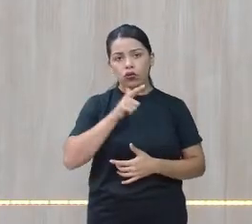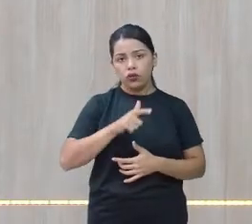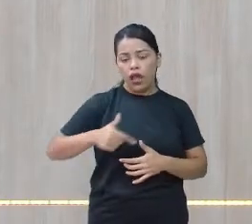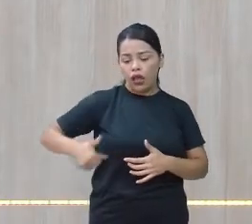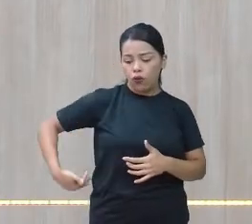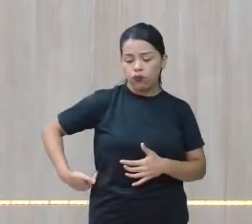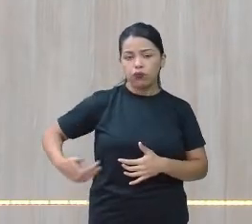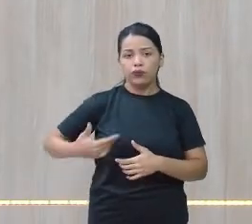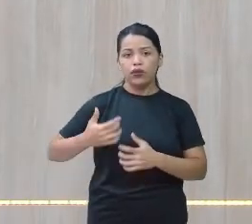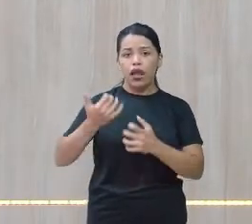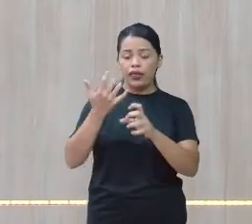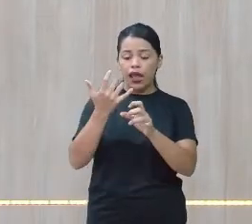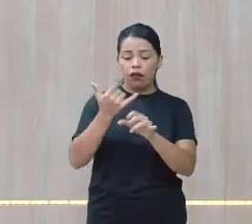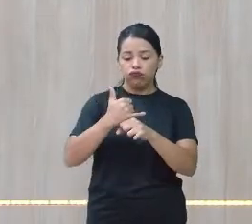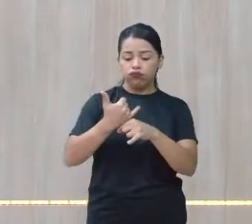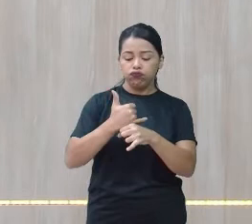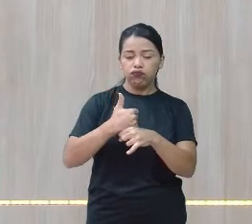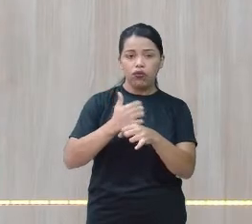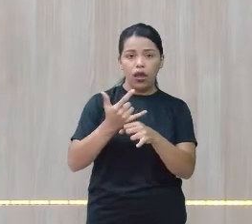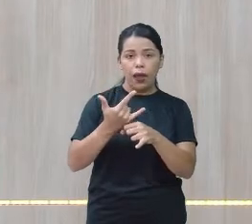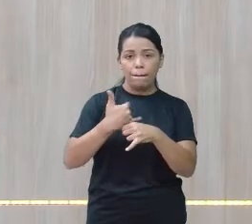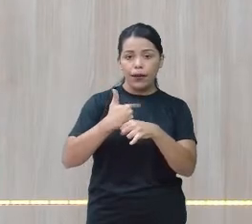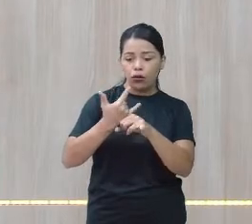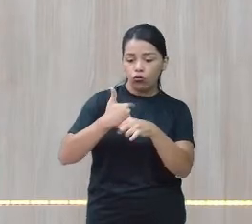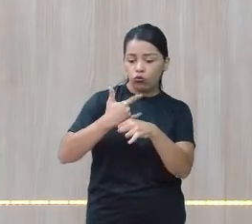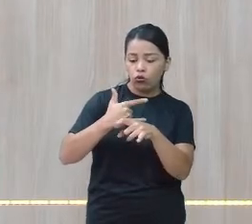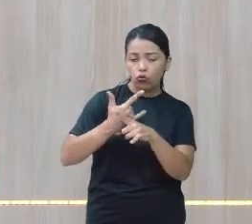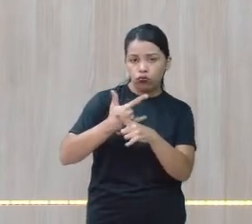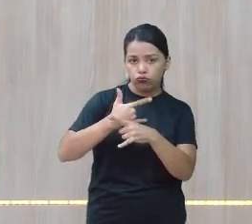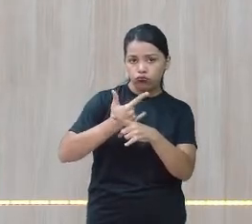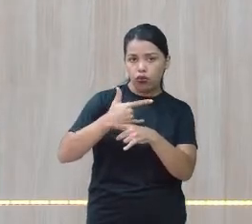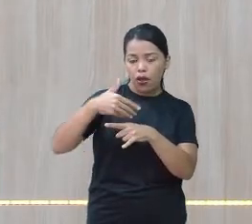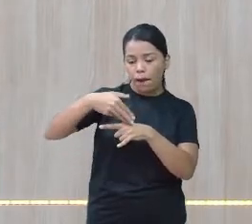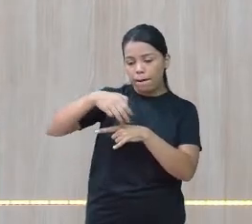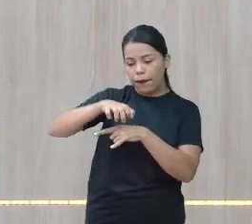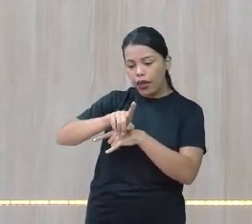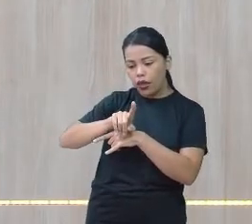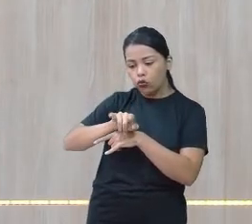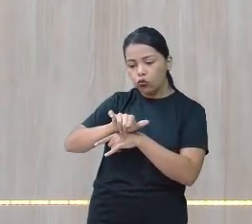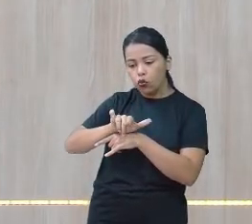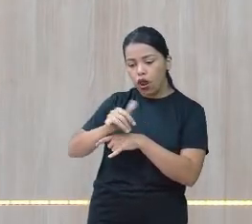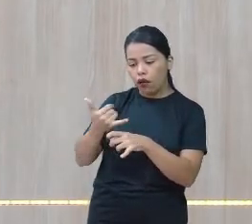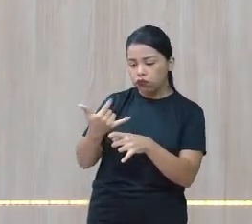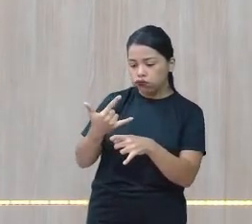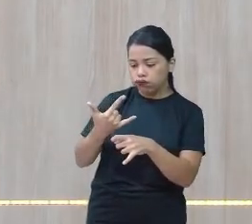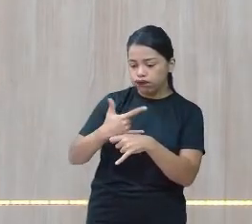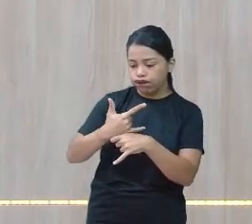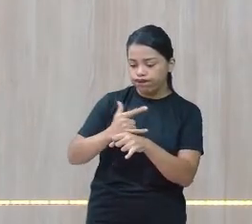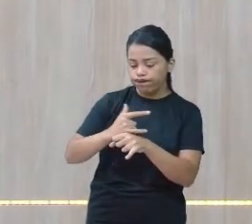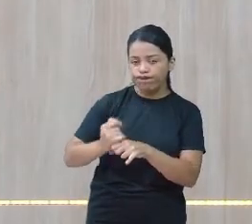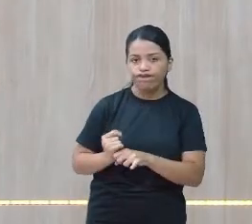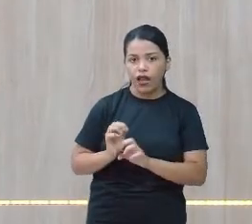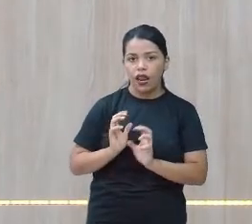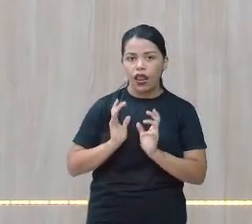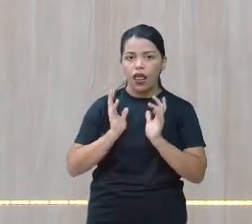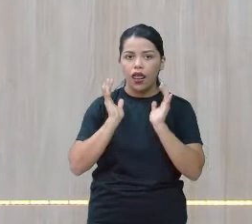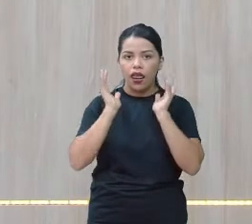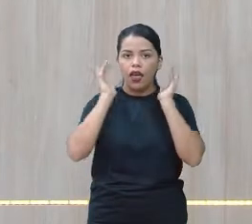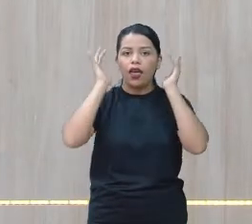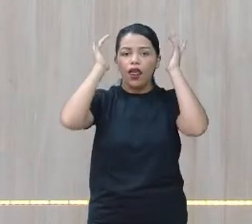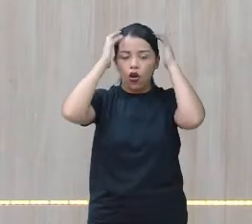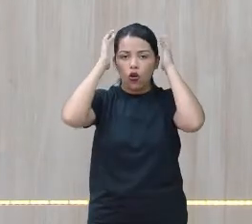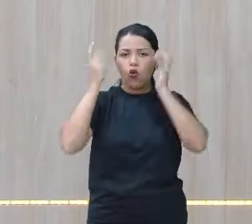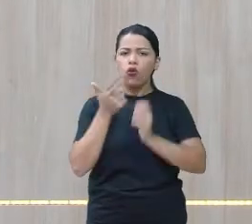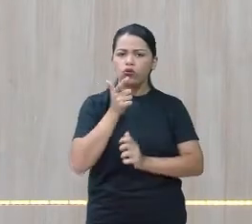sem o encéfalo, ou seja, cérebro e cerebelo ficarem sabendo? Nessa aula de hoje, eu acredito, se vocês prestarem